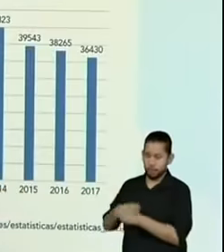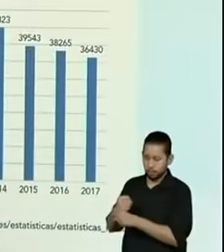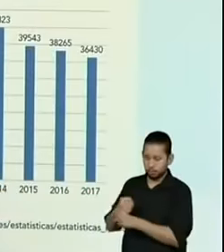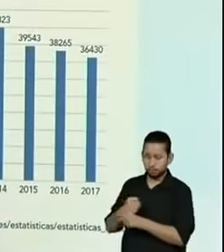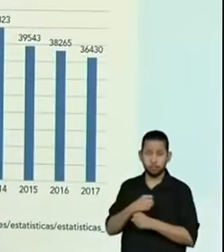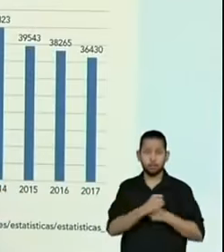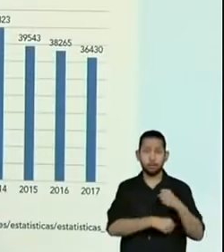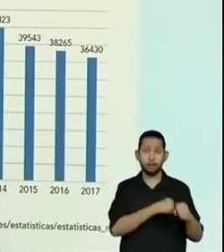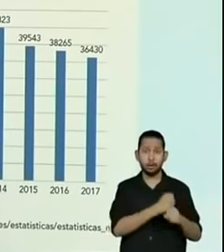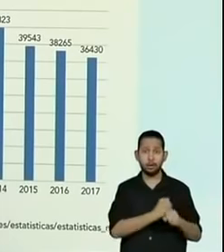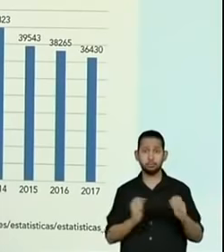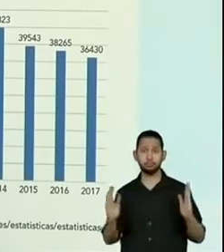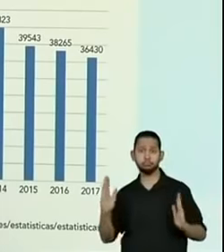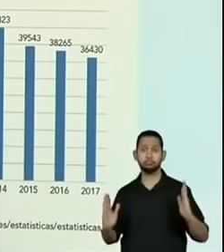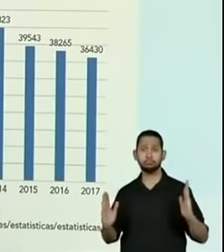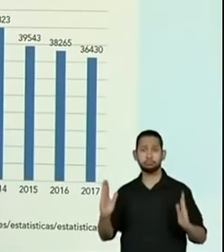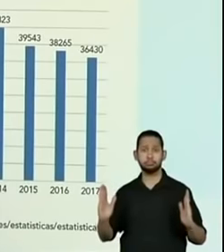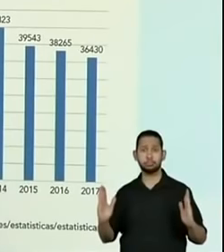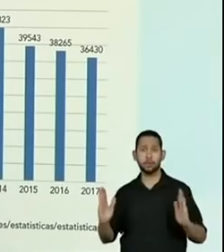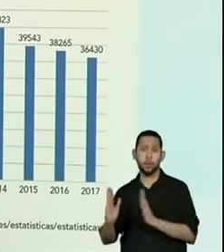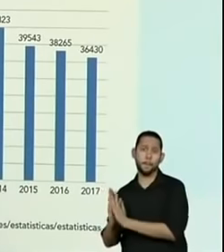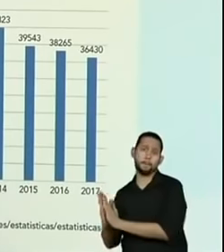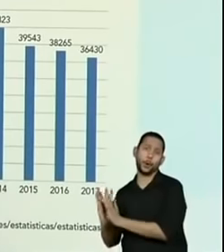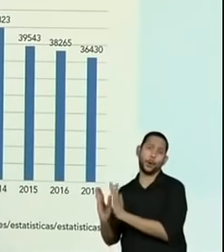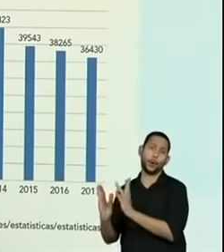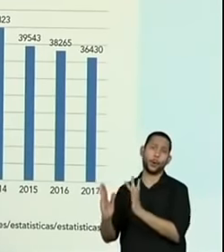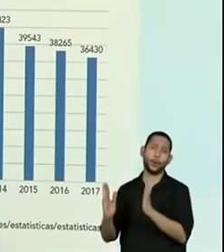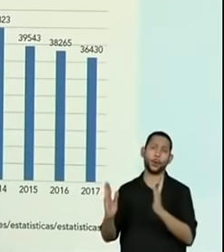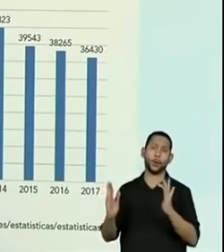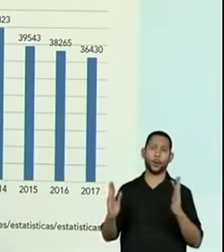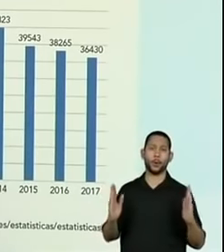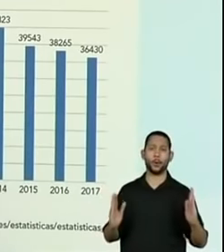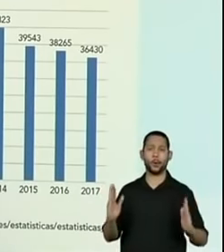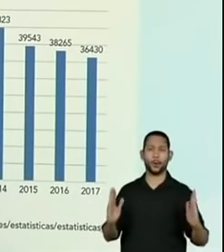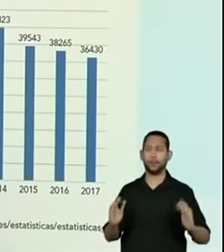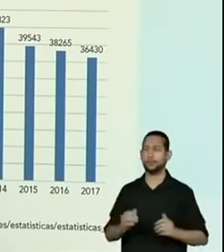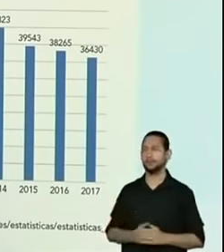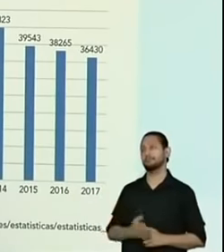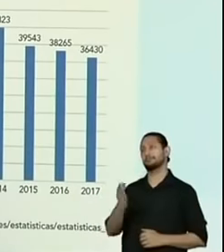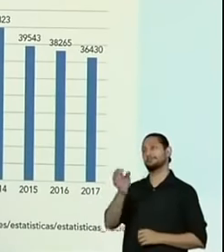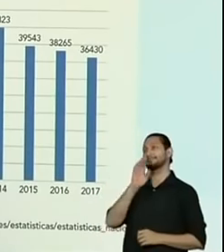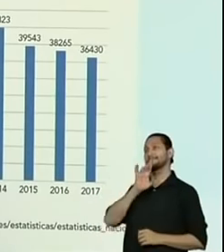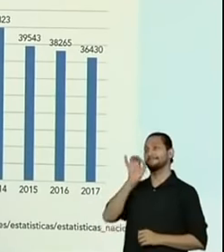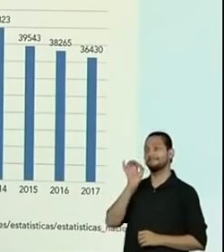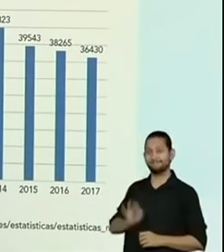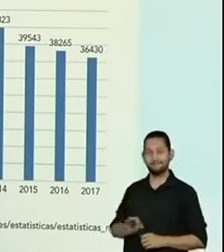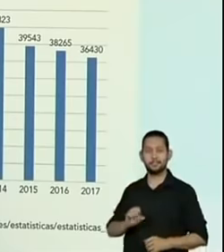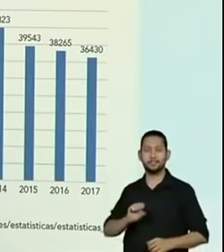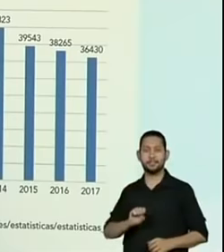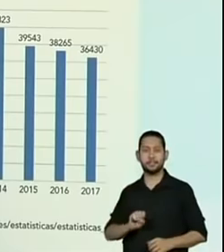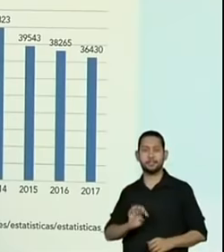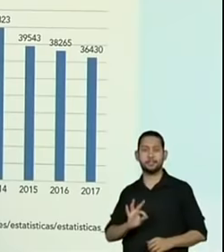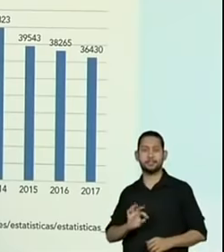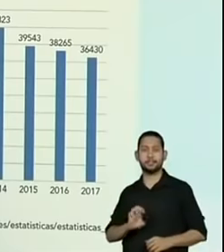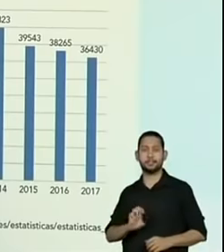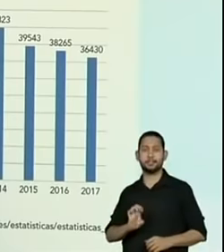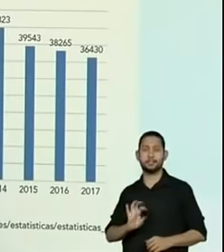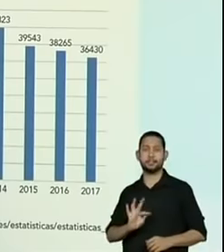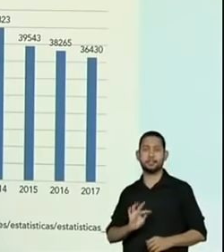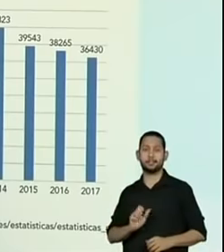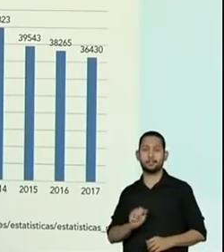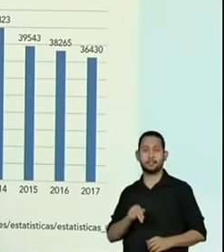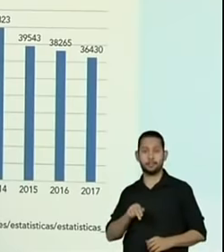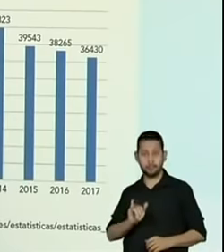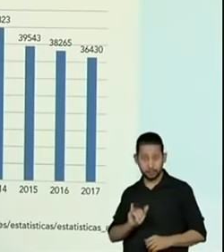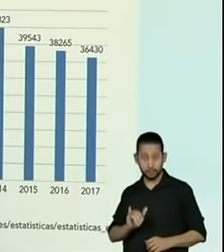sabem? Qual foi o período que compreende? Ó, a Stephanie respondeu correto. Emily também e a Pro